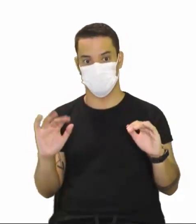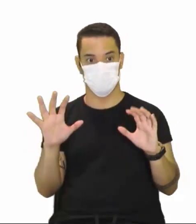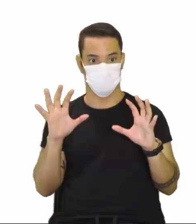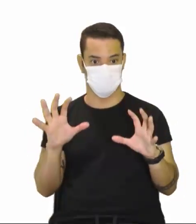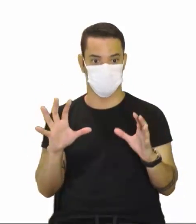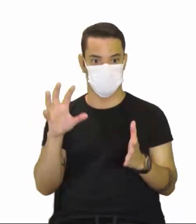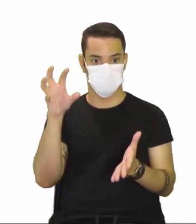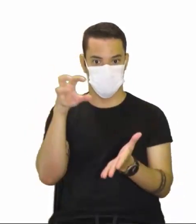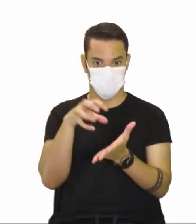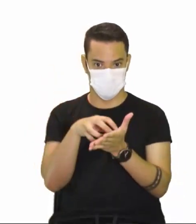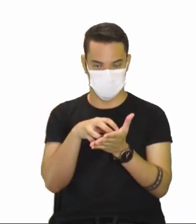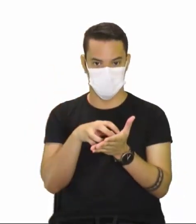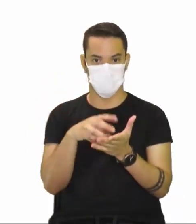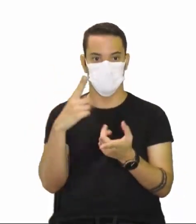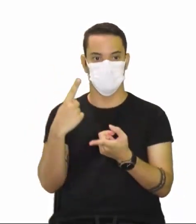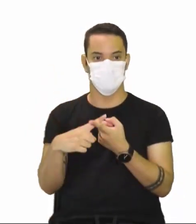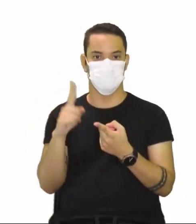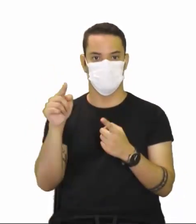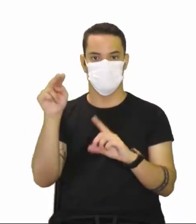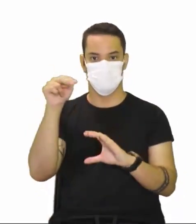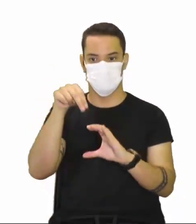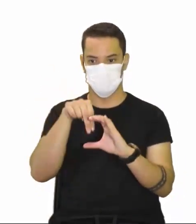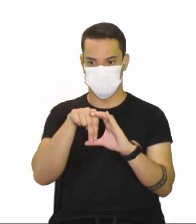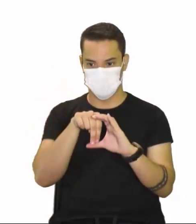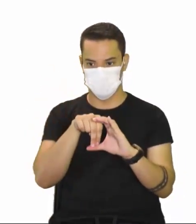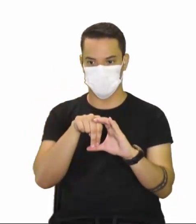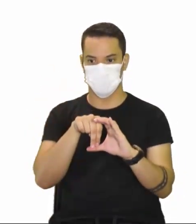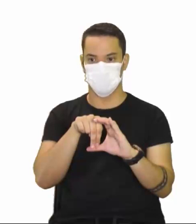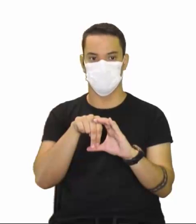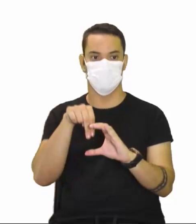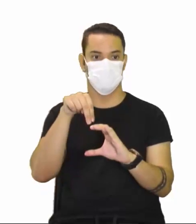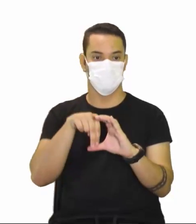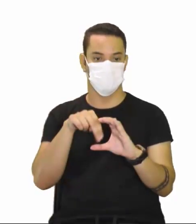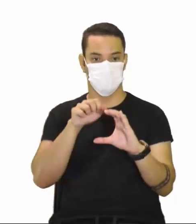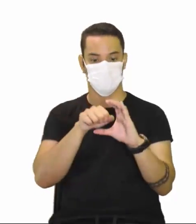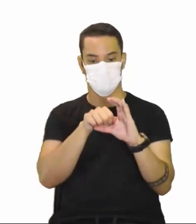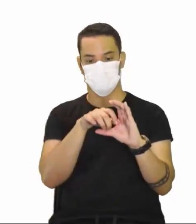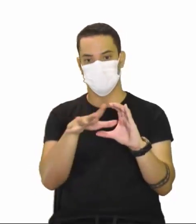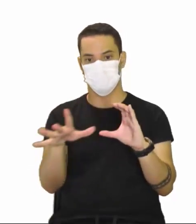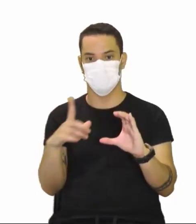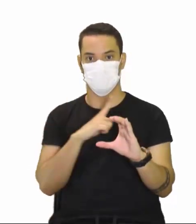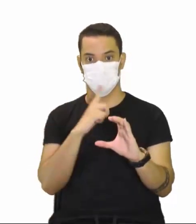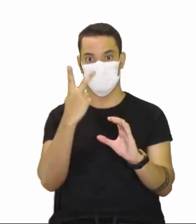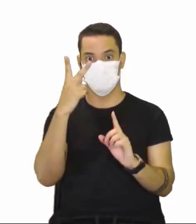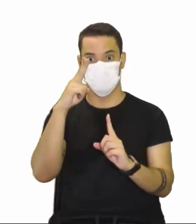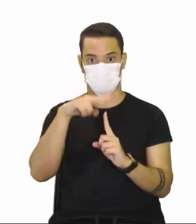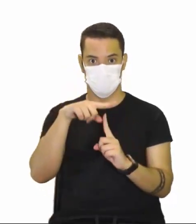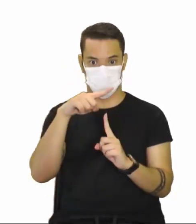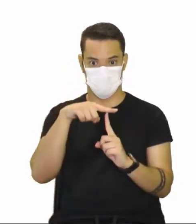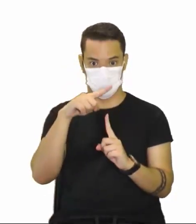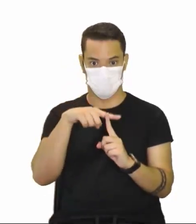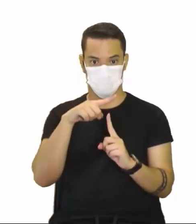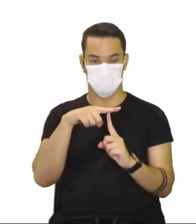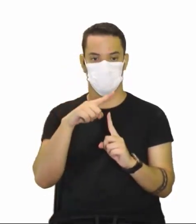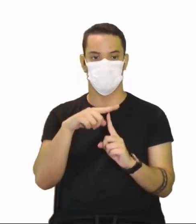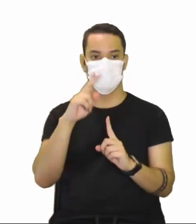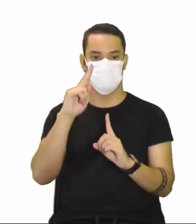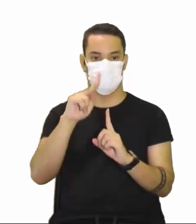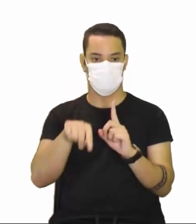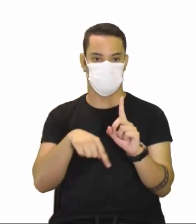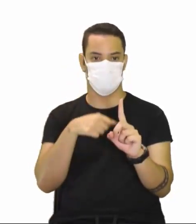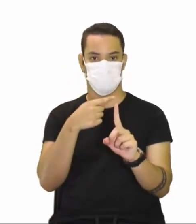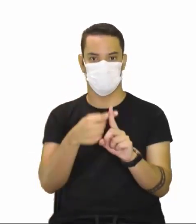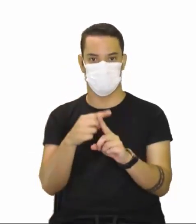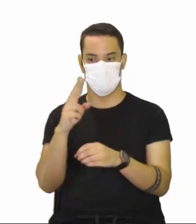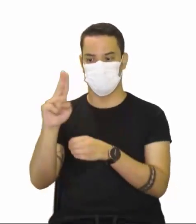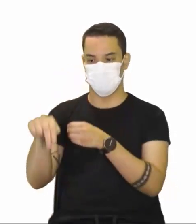a região central, considerada o núcleo. Nesse núcleo nós temos 2 tipos de partículas, os prótons e